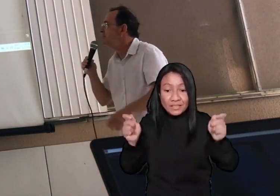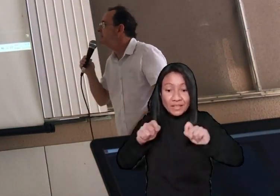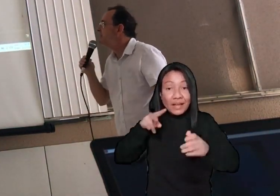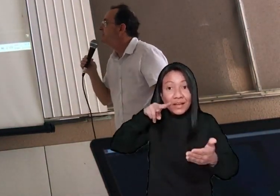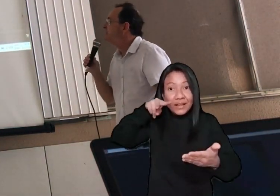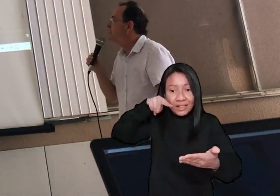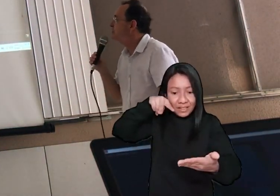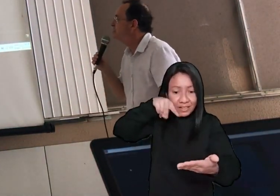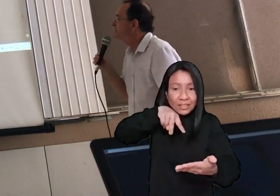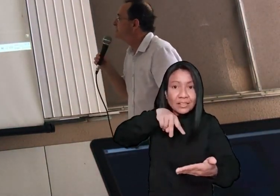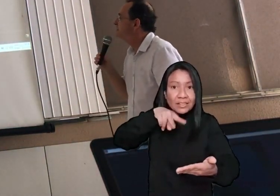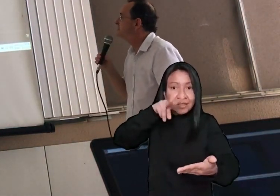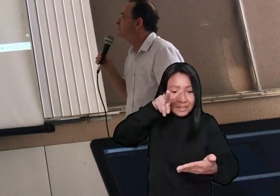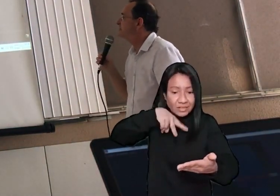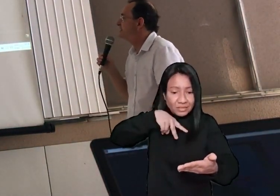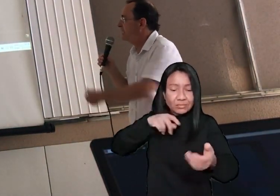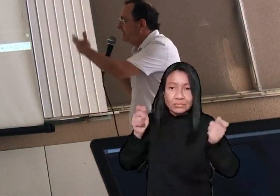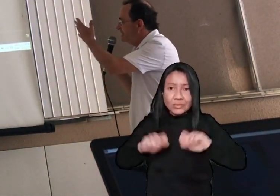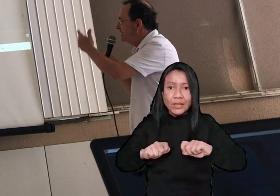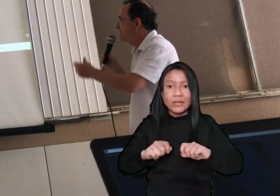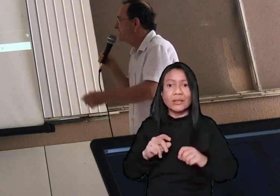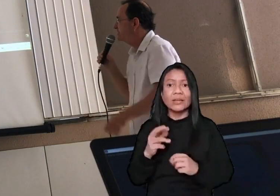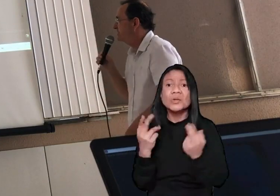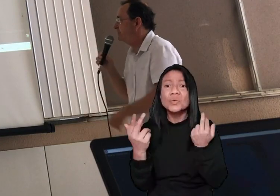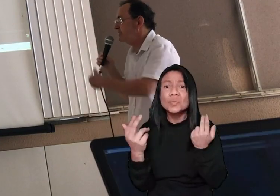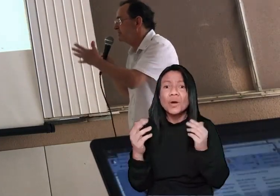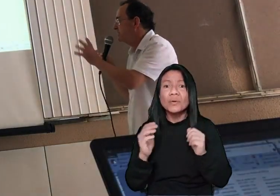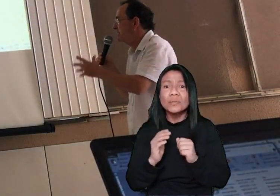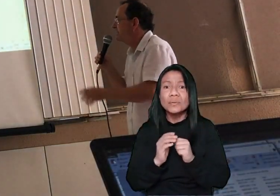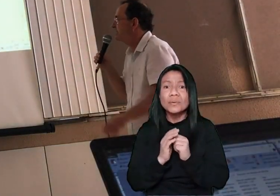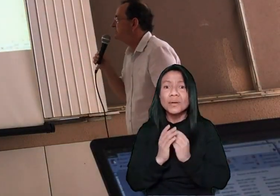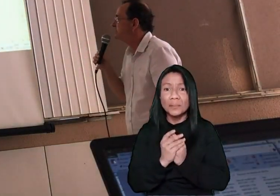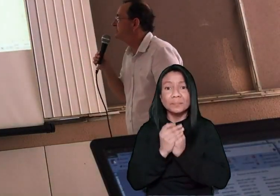aí, ó, púlpito. Tem mais de 70 anos,